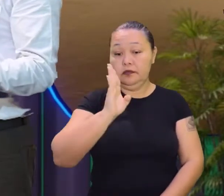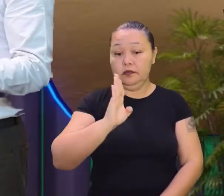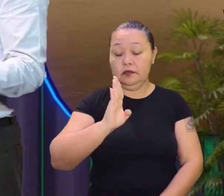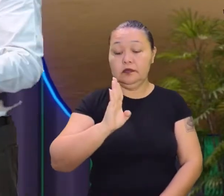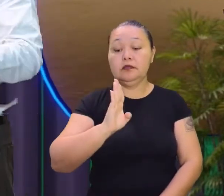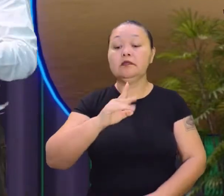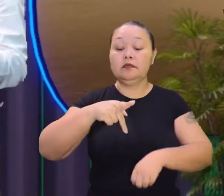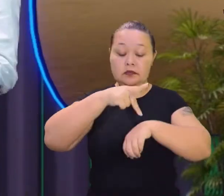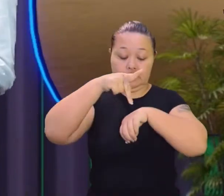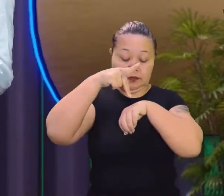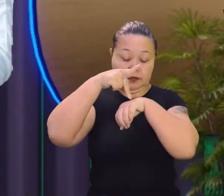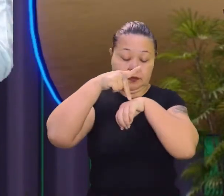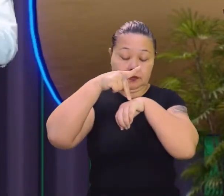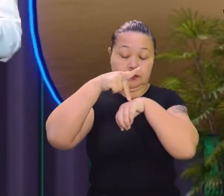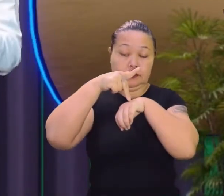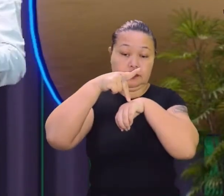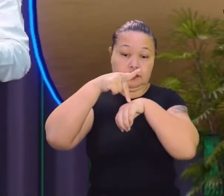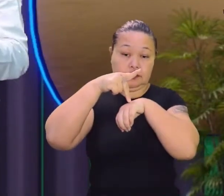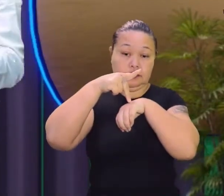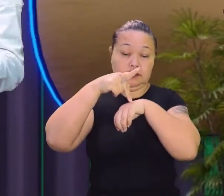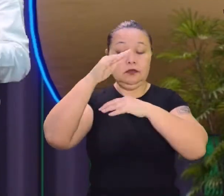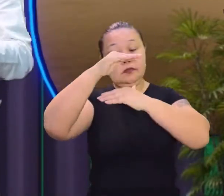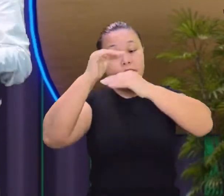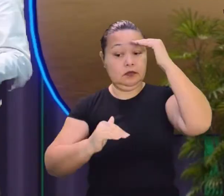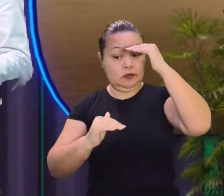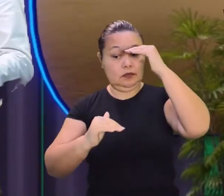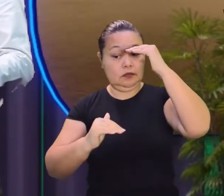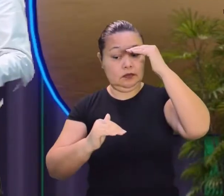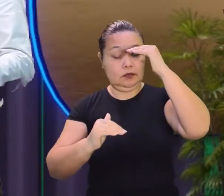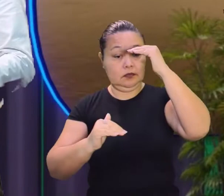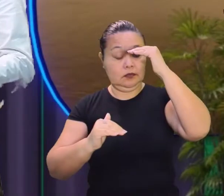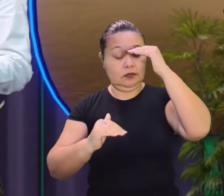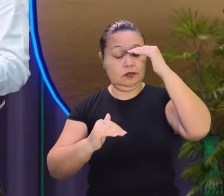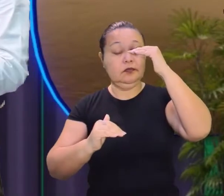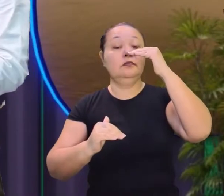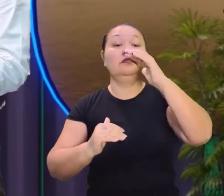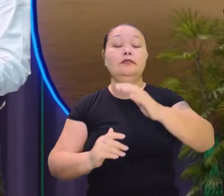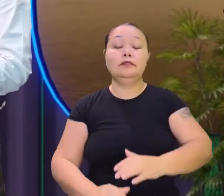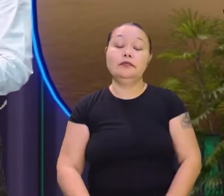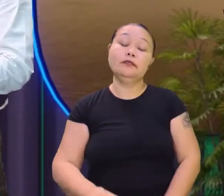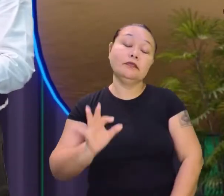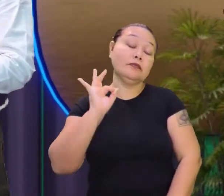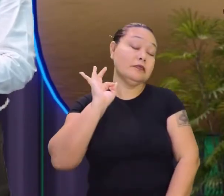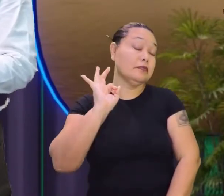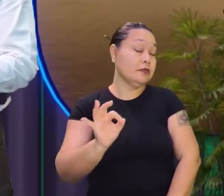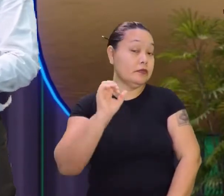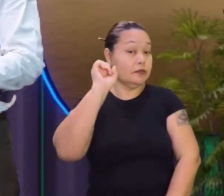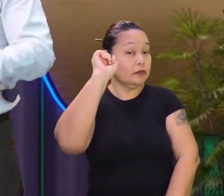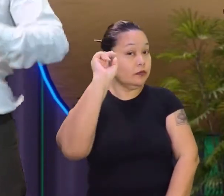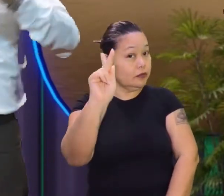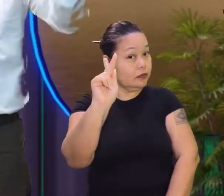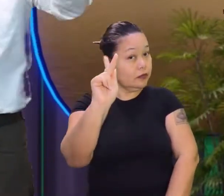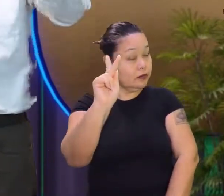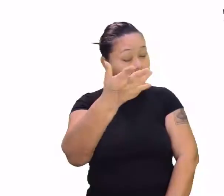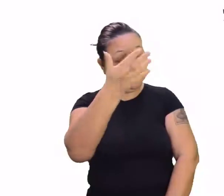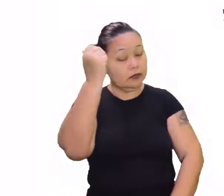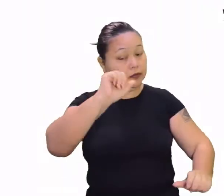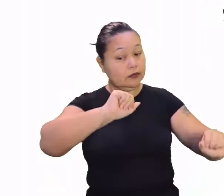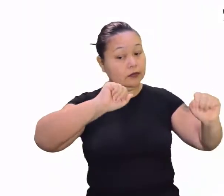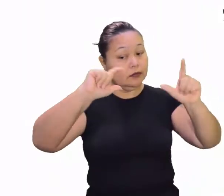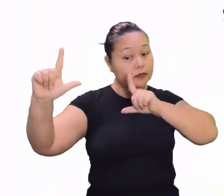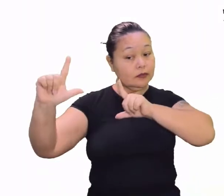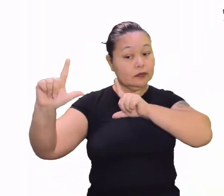um país muito desigual. Exato. Ok? Ok. Vamos lá no